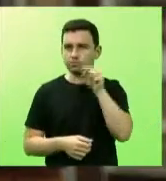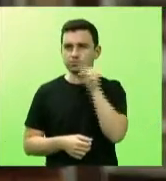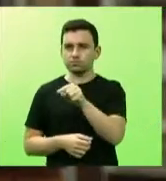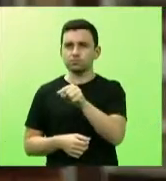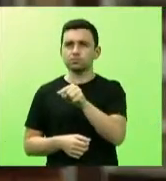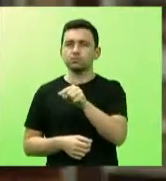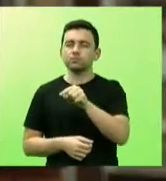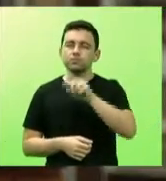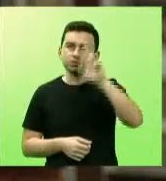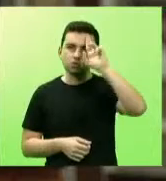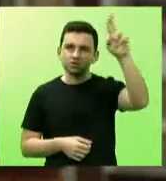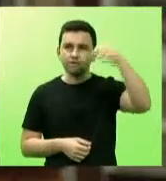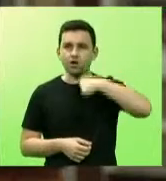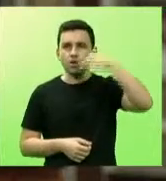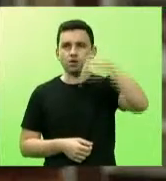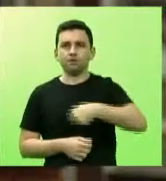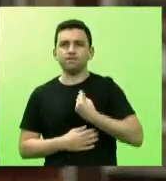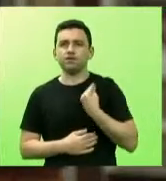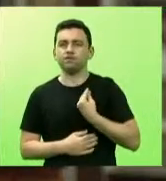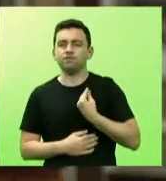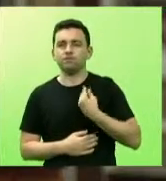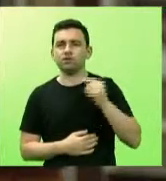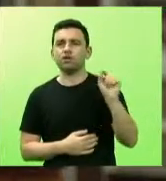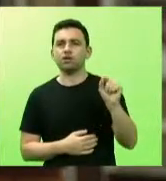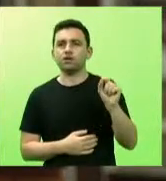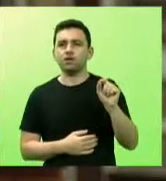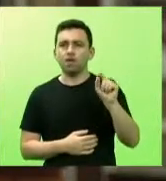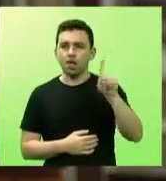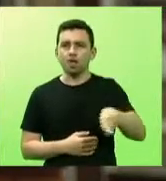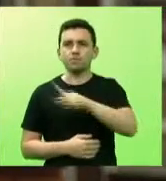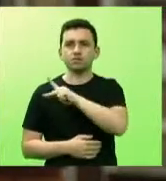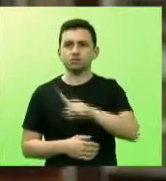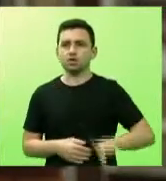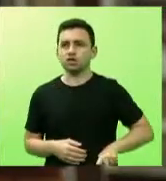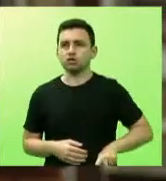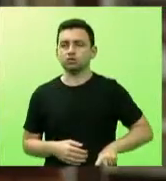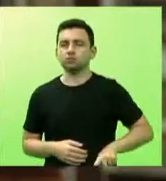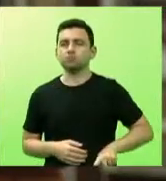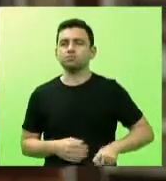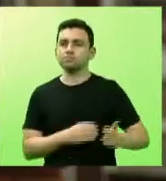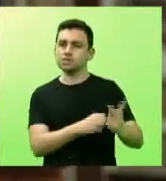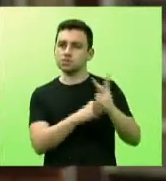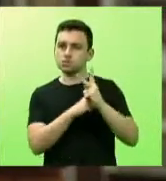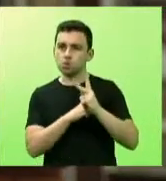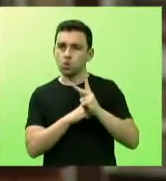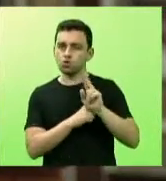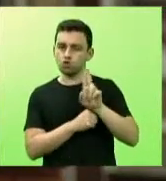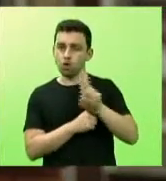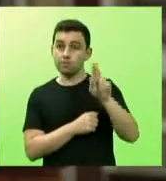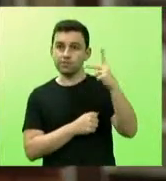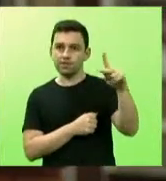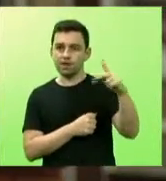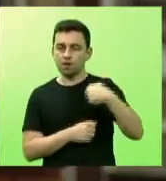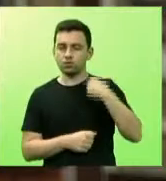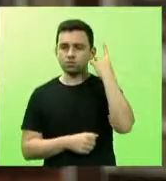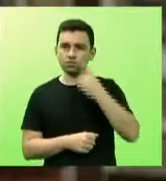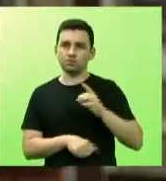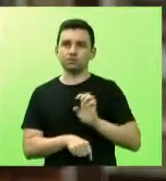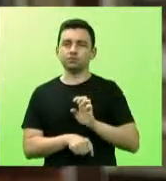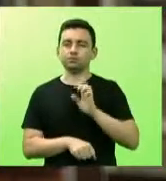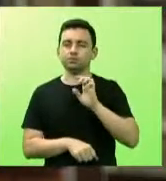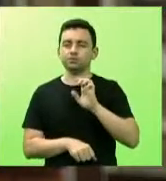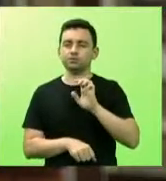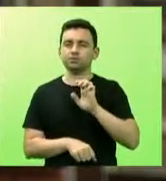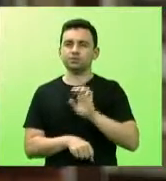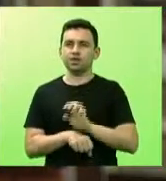único responsável por eu estar aqui, que é meu presidente. Me emprestou o bom nome dele para que eu fosse deputado estadual. A